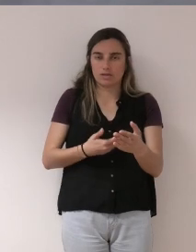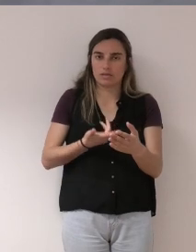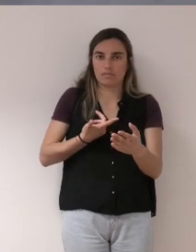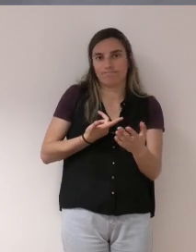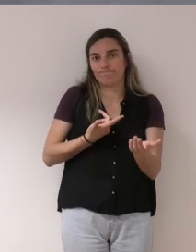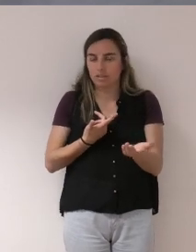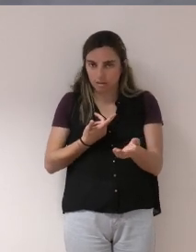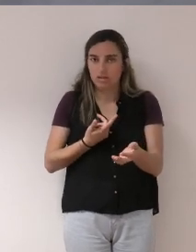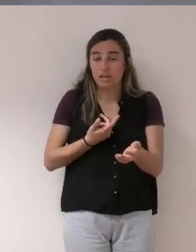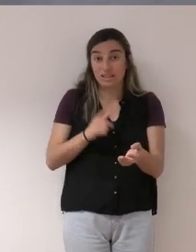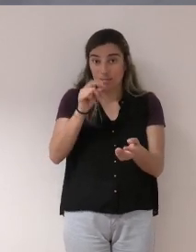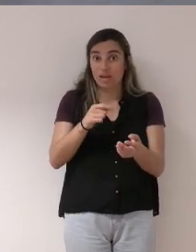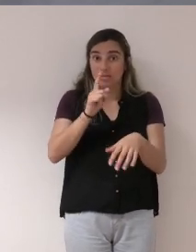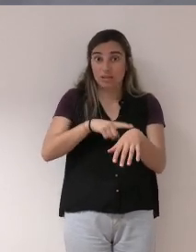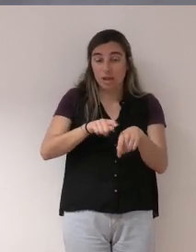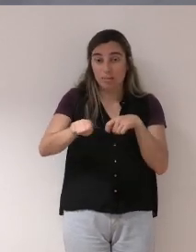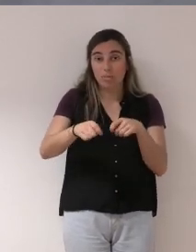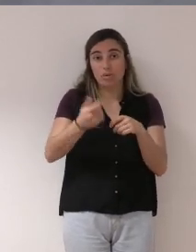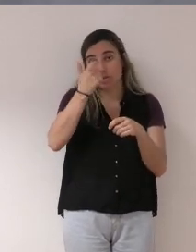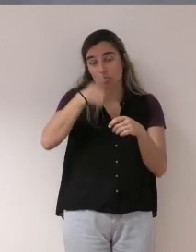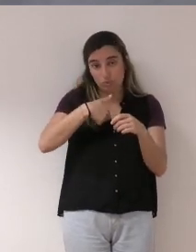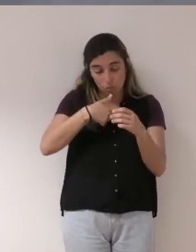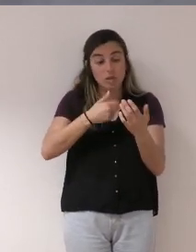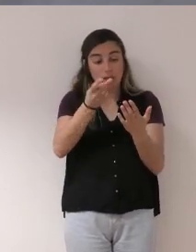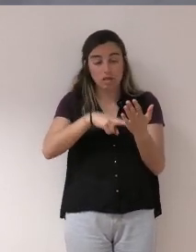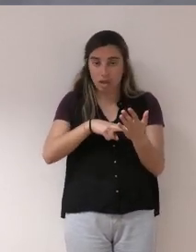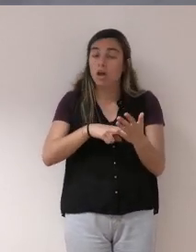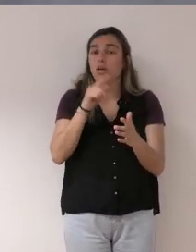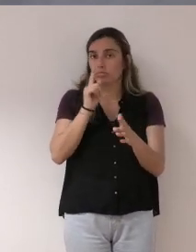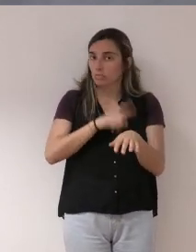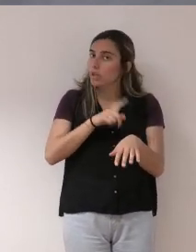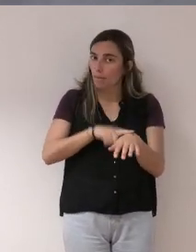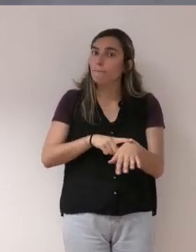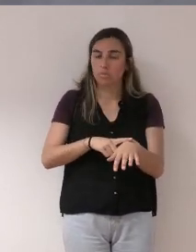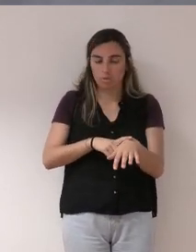e de que o tempo das pessoas é um tempo valioso